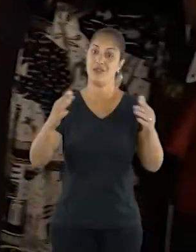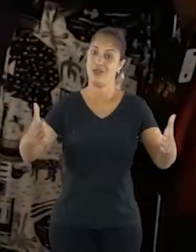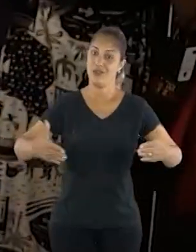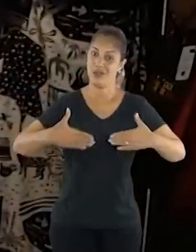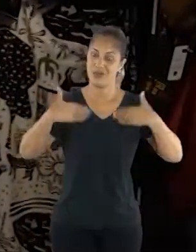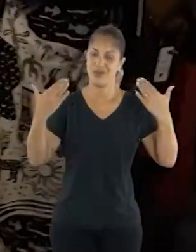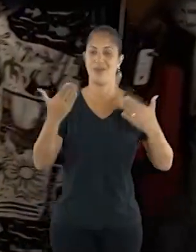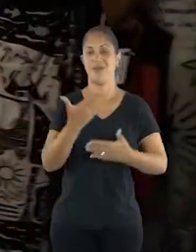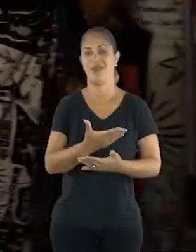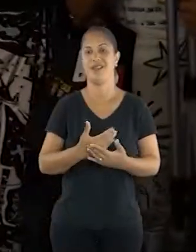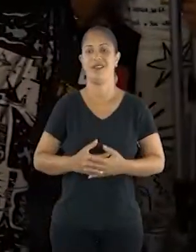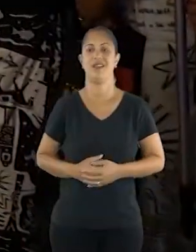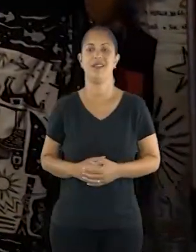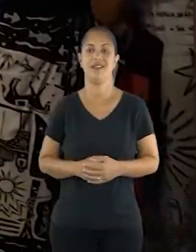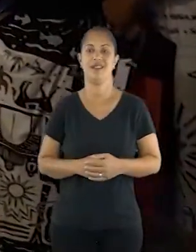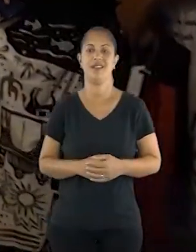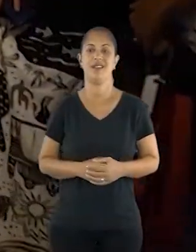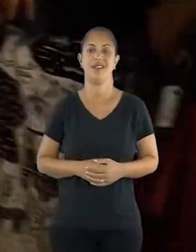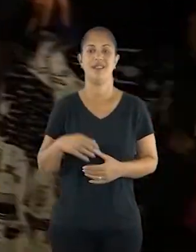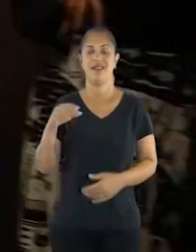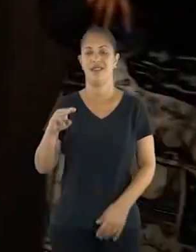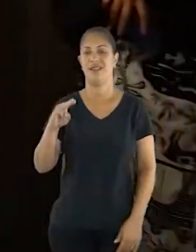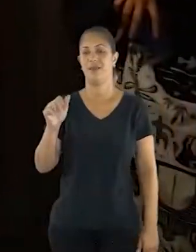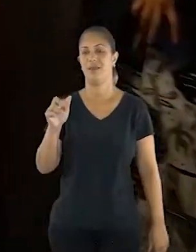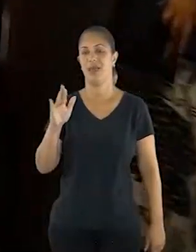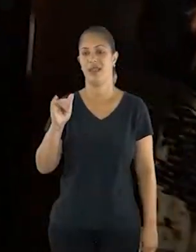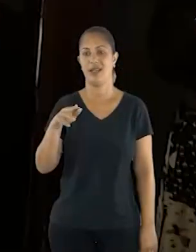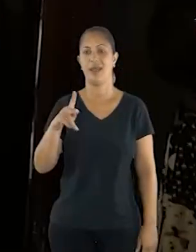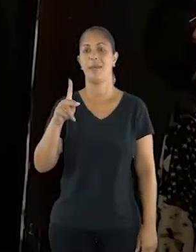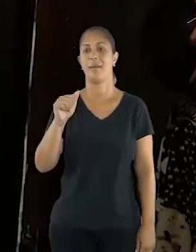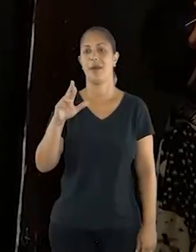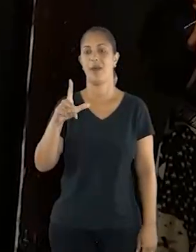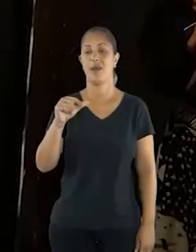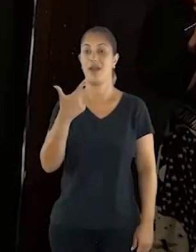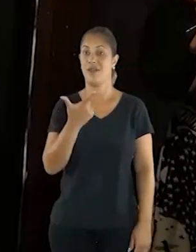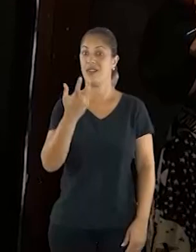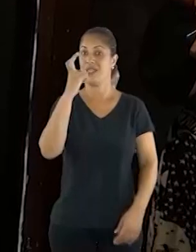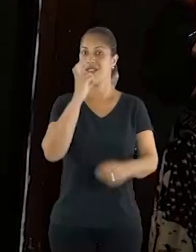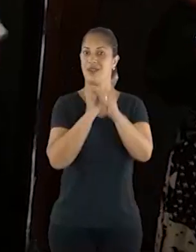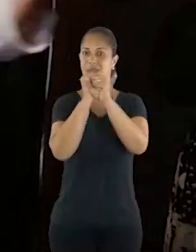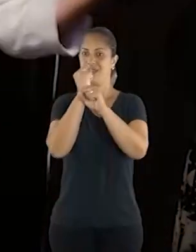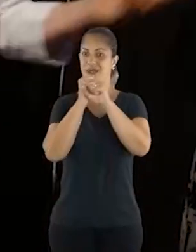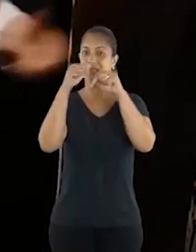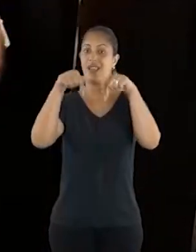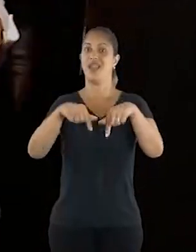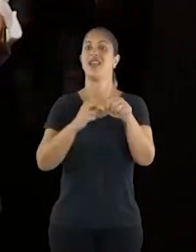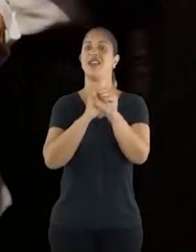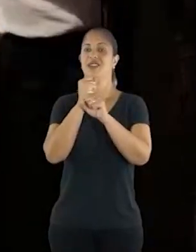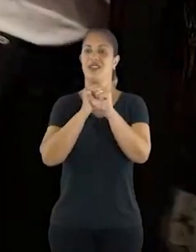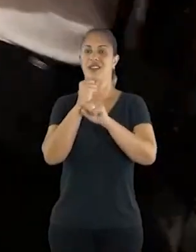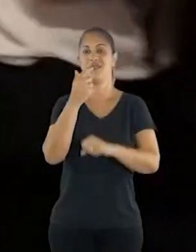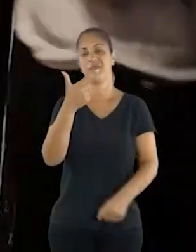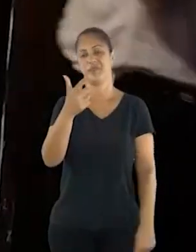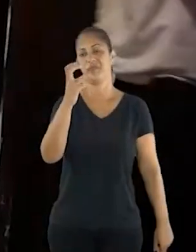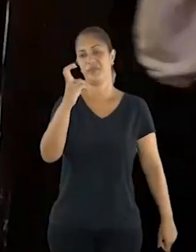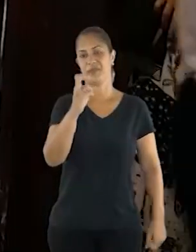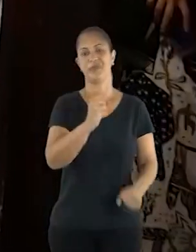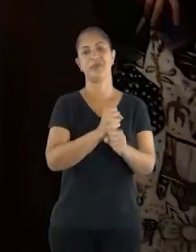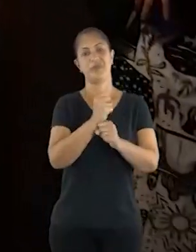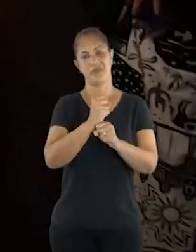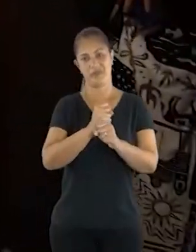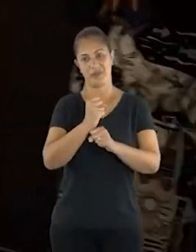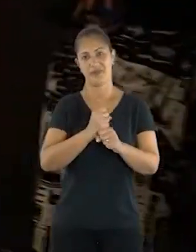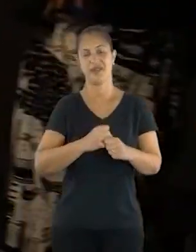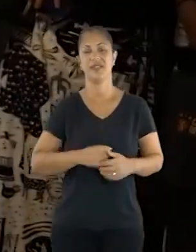surpresa para Maria Paula, colocando o Grial 25 anos, que esse ano fez 25 anos,